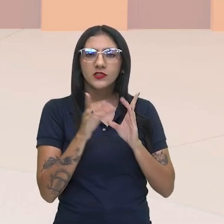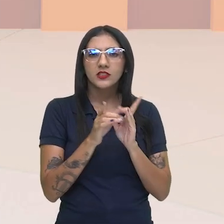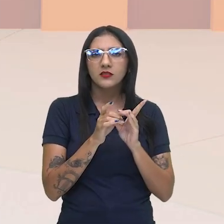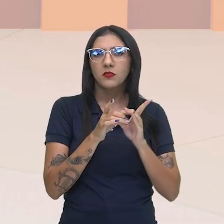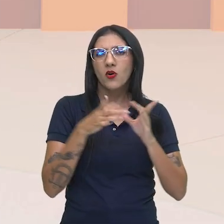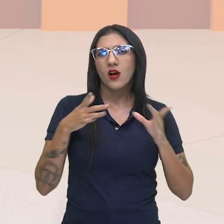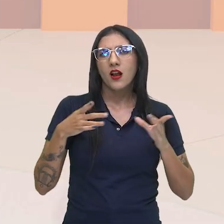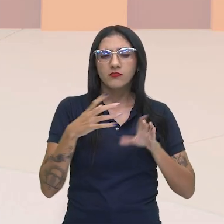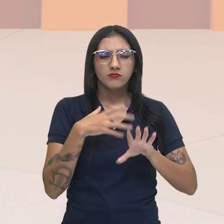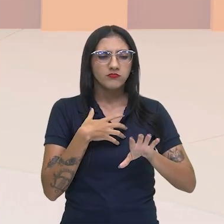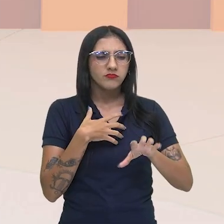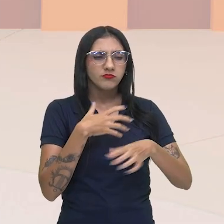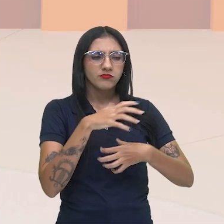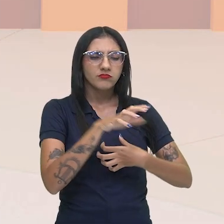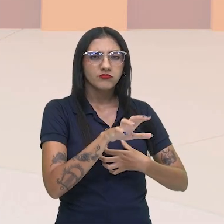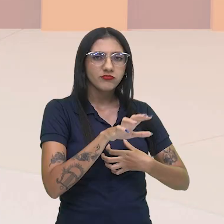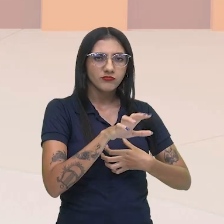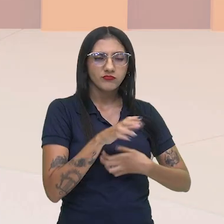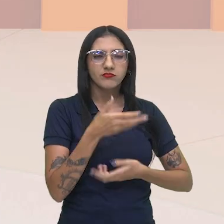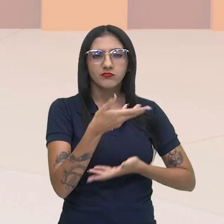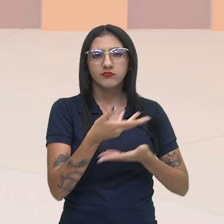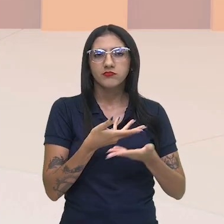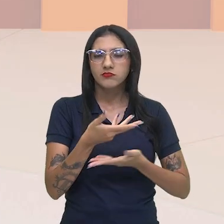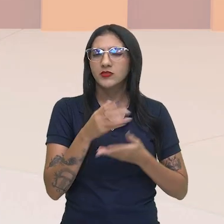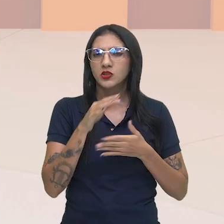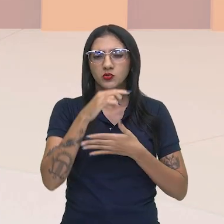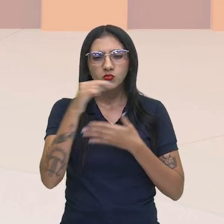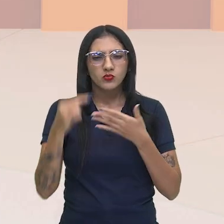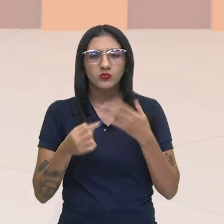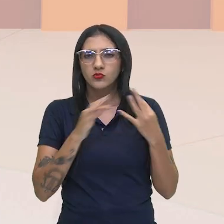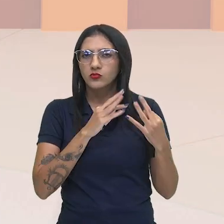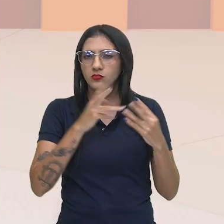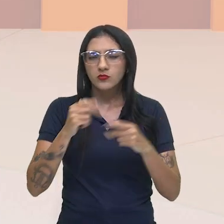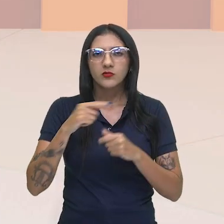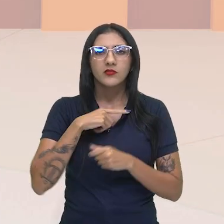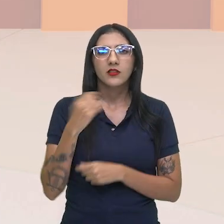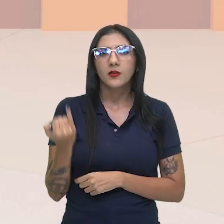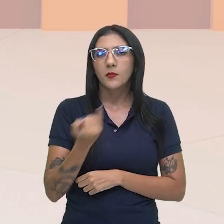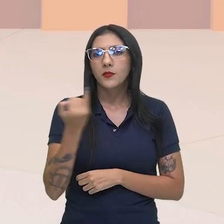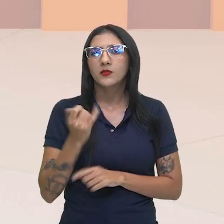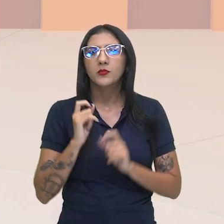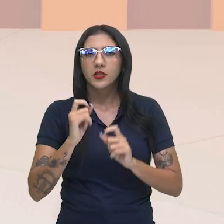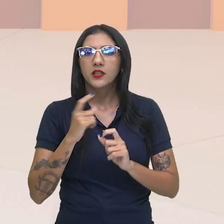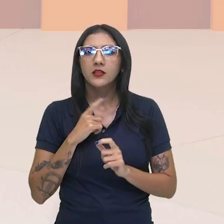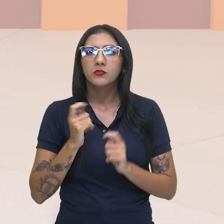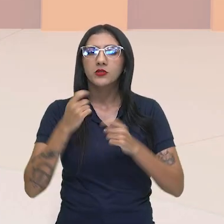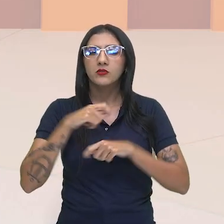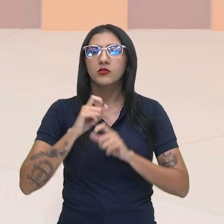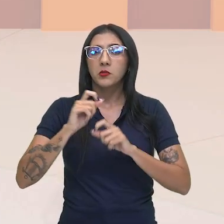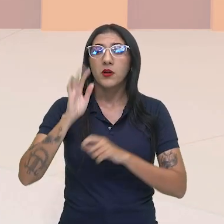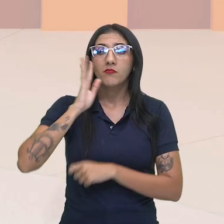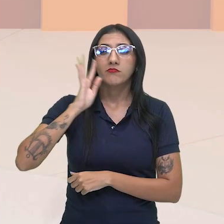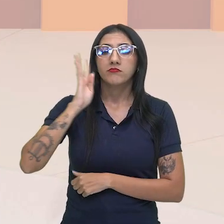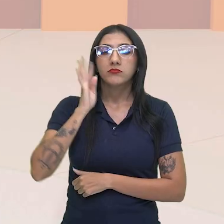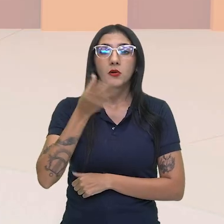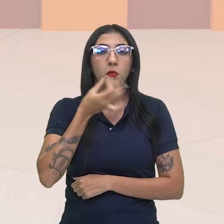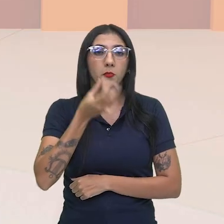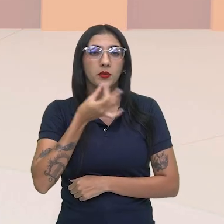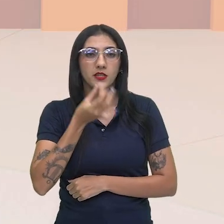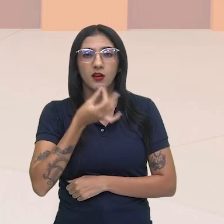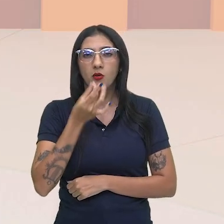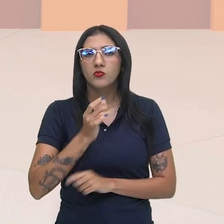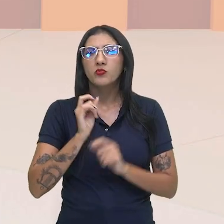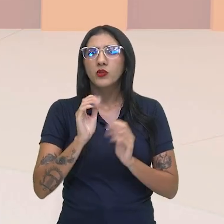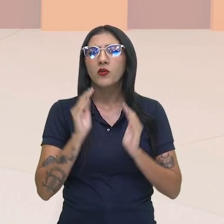convivência solidária, fraterna. Tudo isso aí é importante para promover o quê? Uma reflexão crítica sobre a